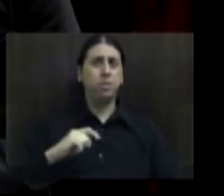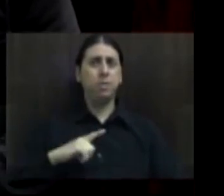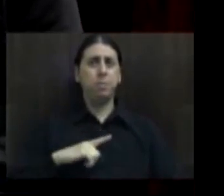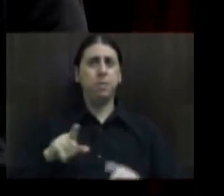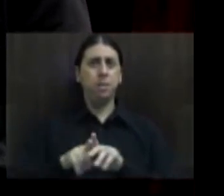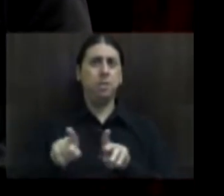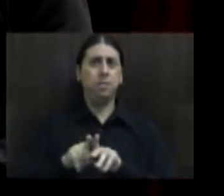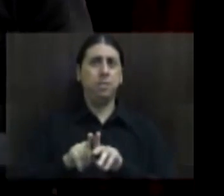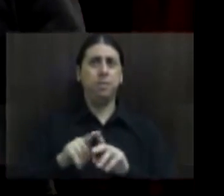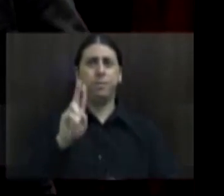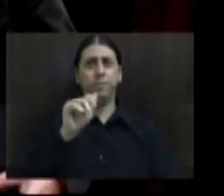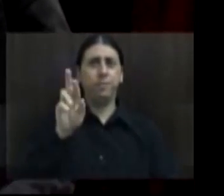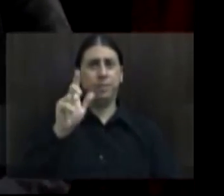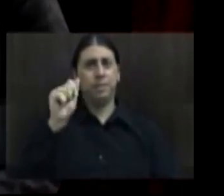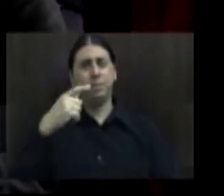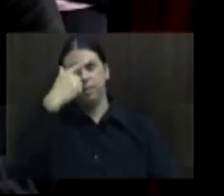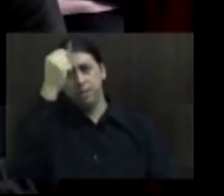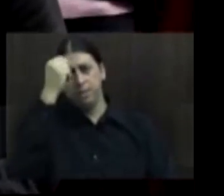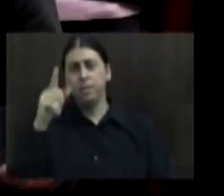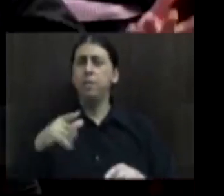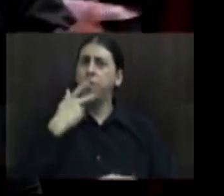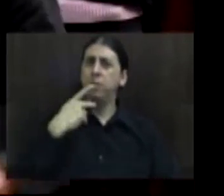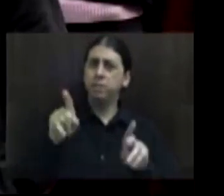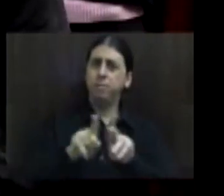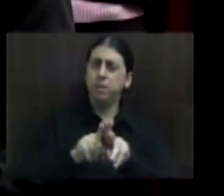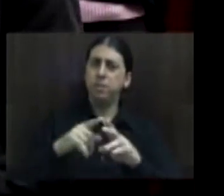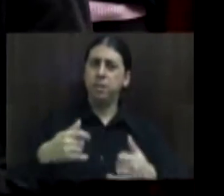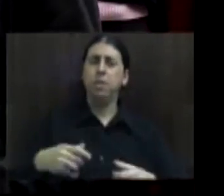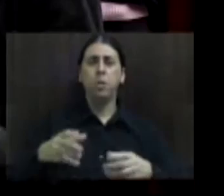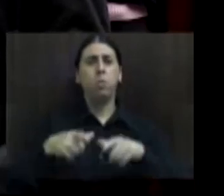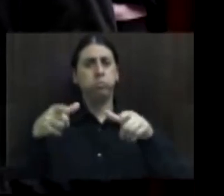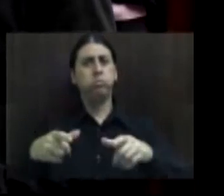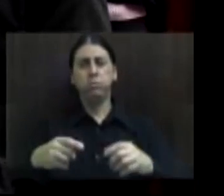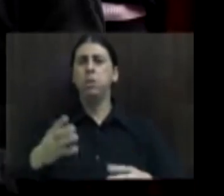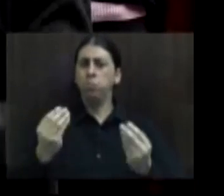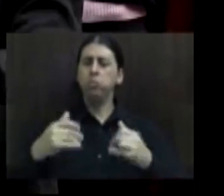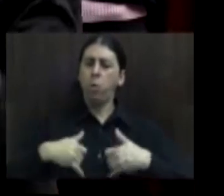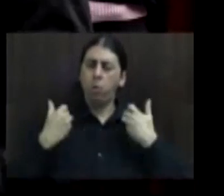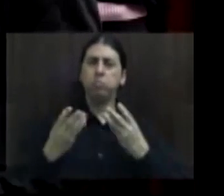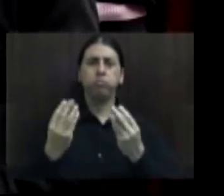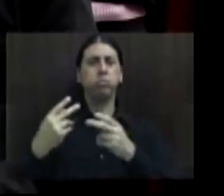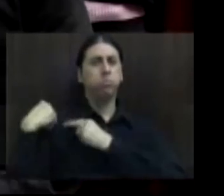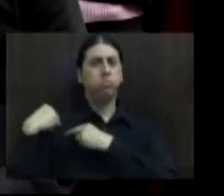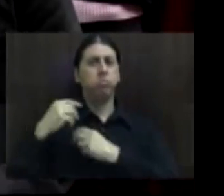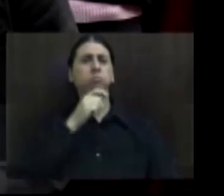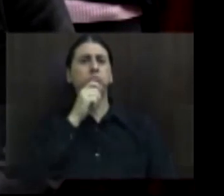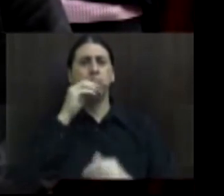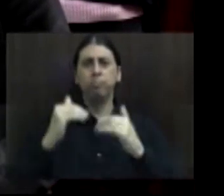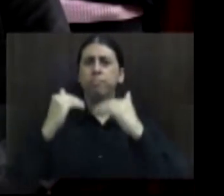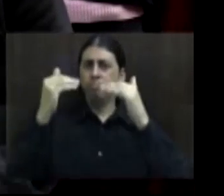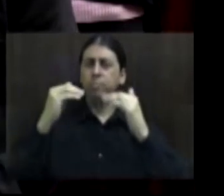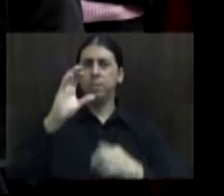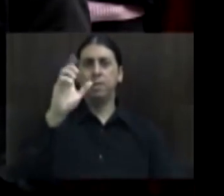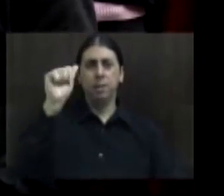senhores colegas falo também por designação com muita honra e mais responsabilidade ainda do deputado